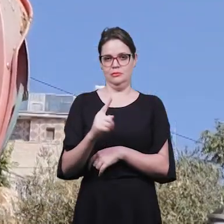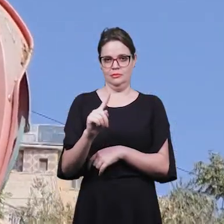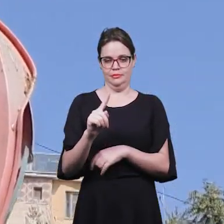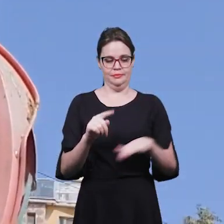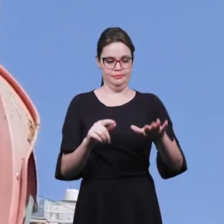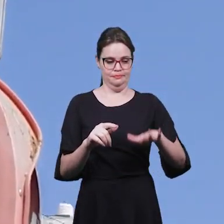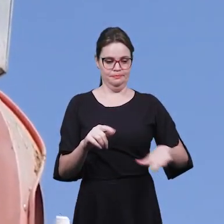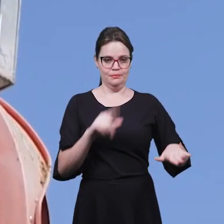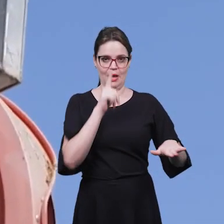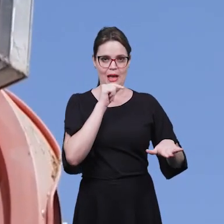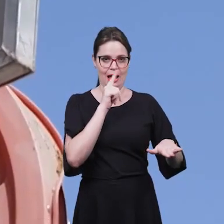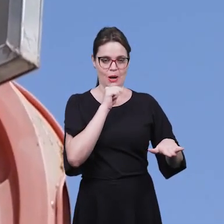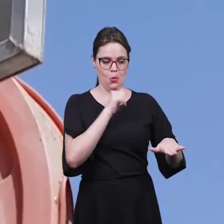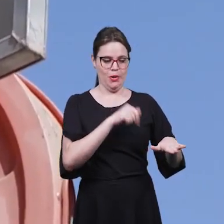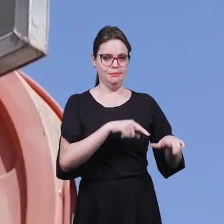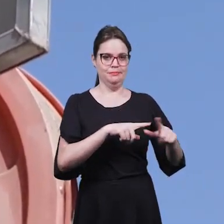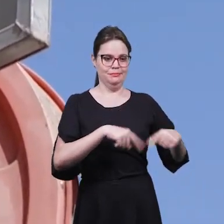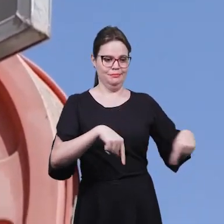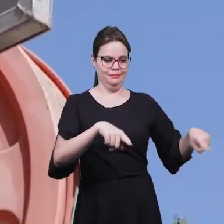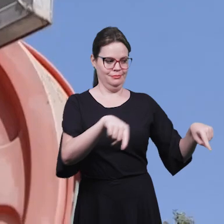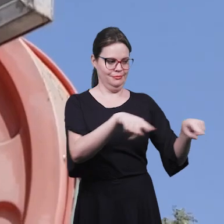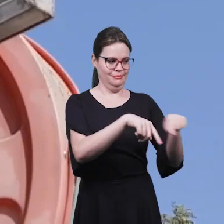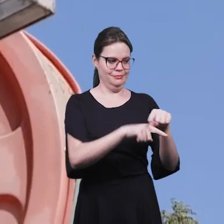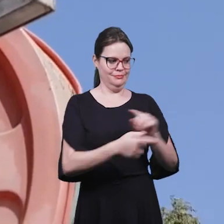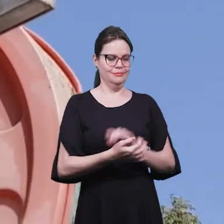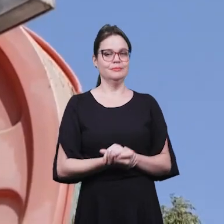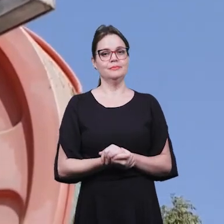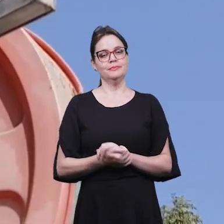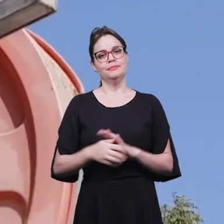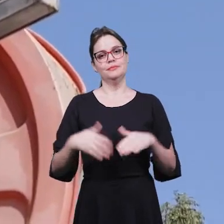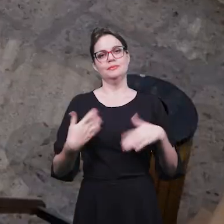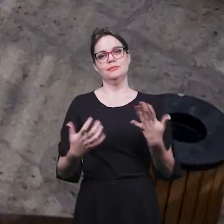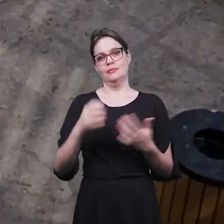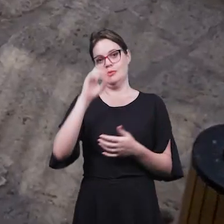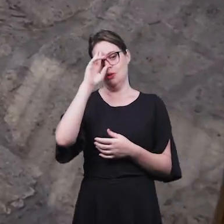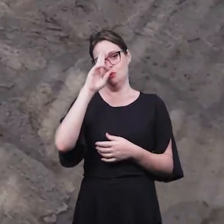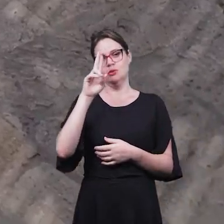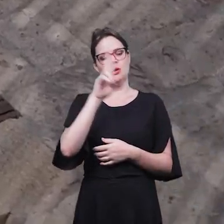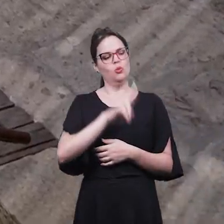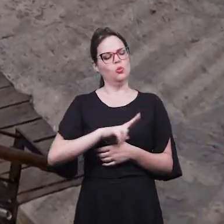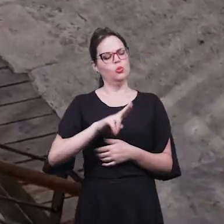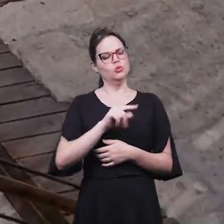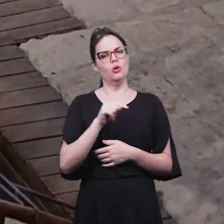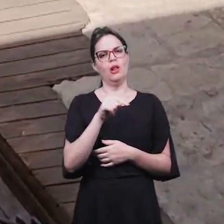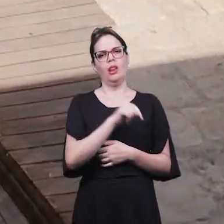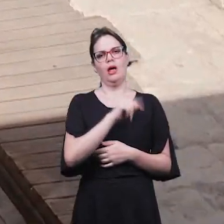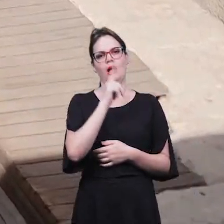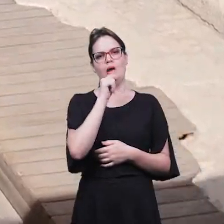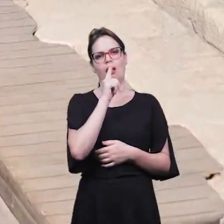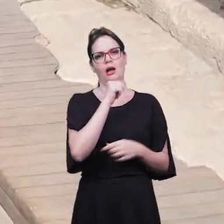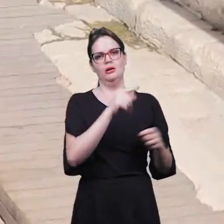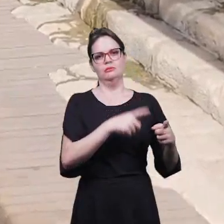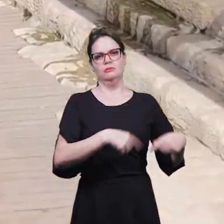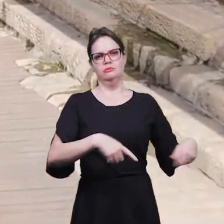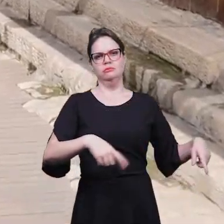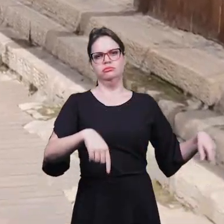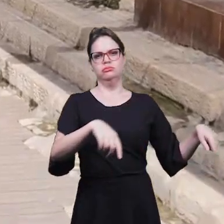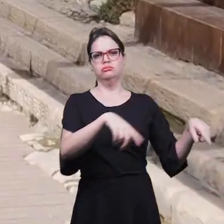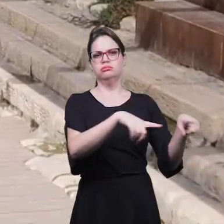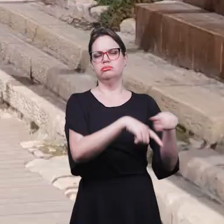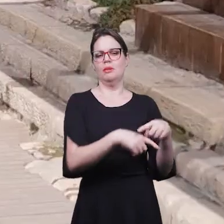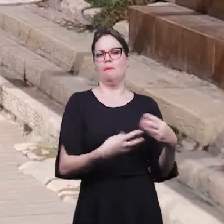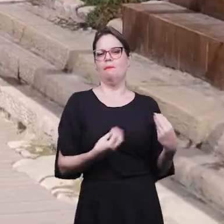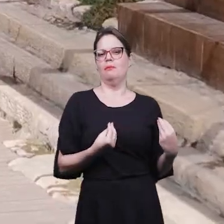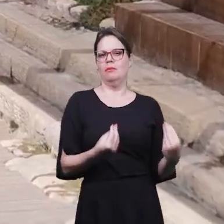importante na história bíblica. O Senhor usou esse tanque para ilustrar, desde o